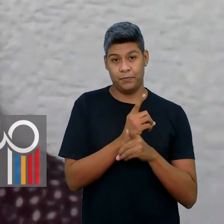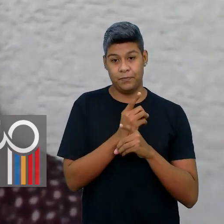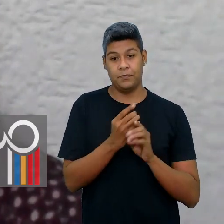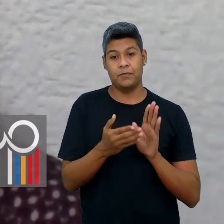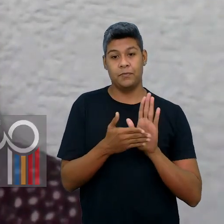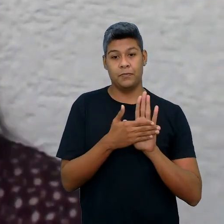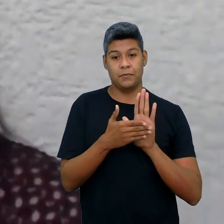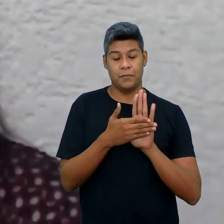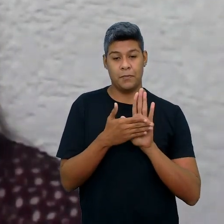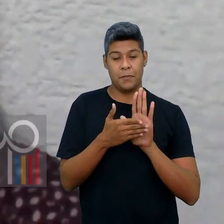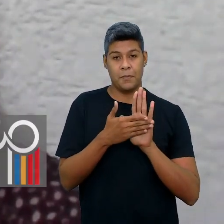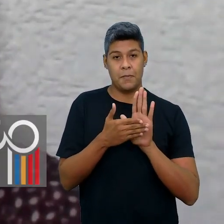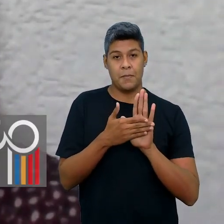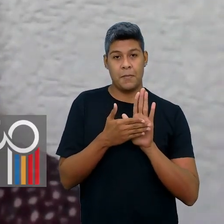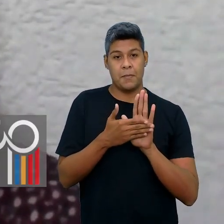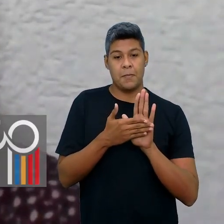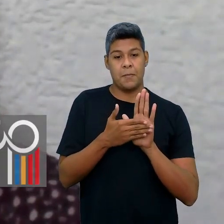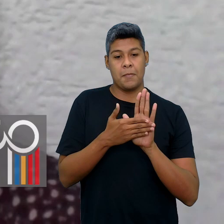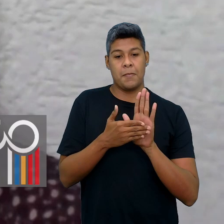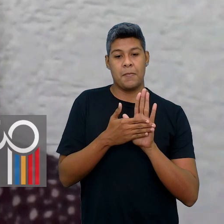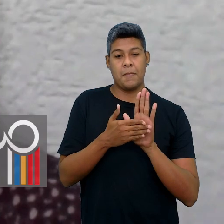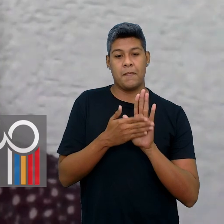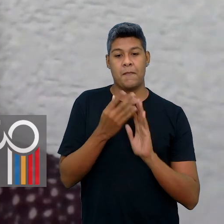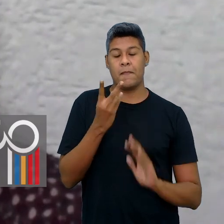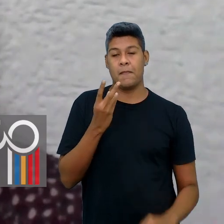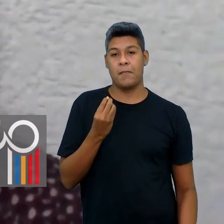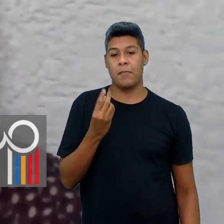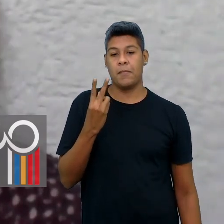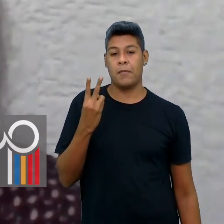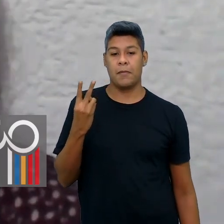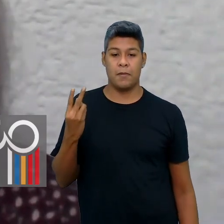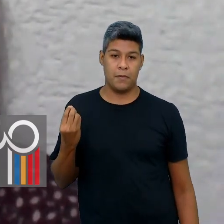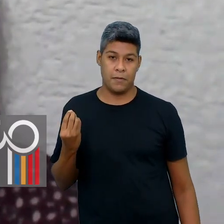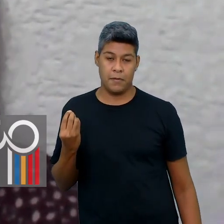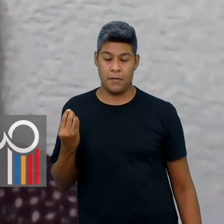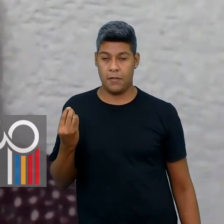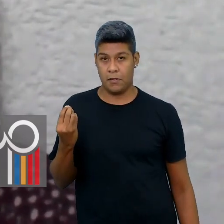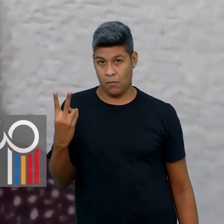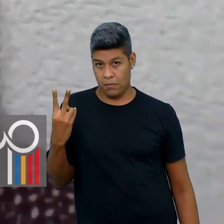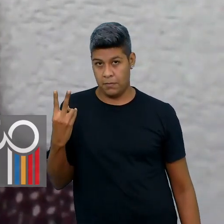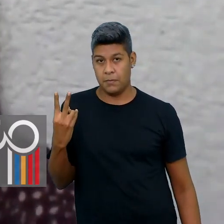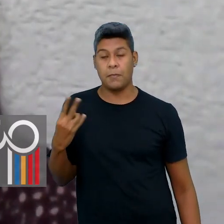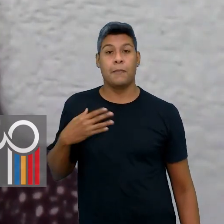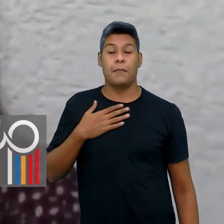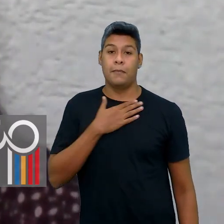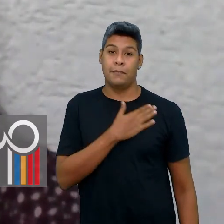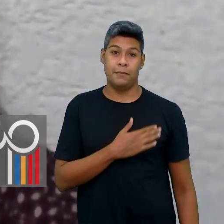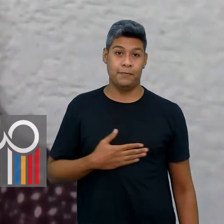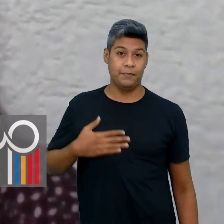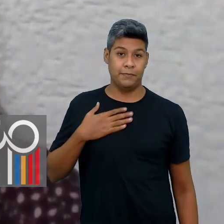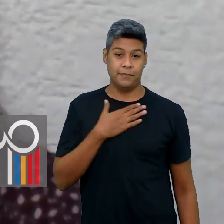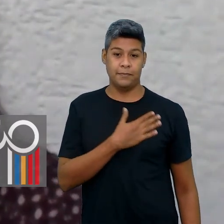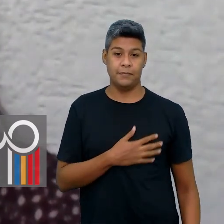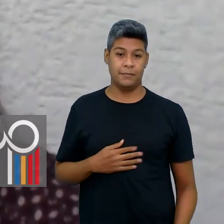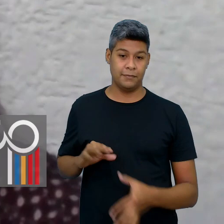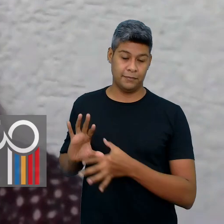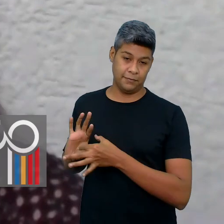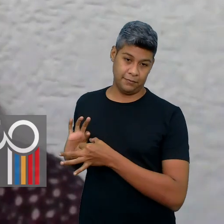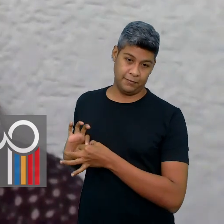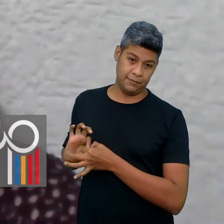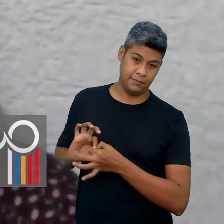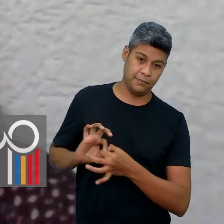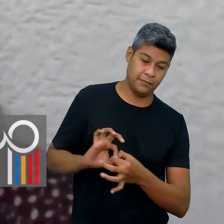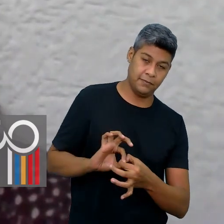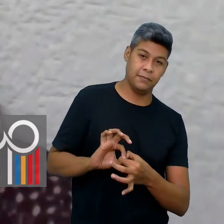de Recuperação e Aprofundamento de 2022. É com grande alegria que damos continuidade em